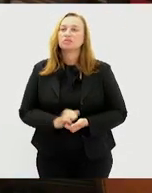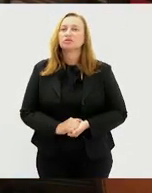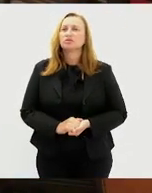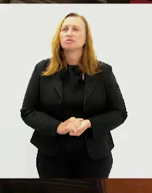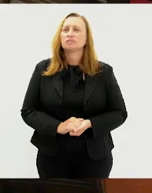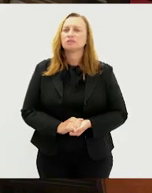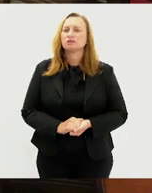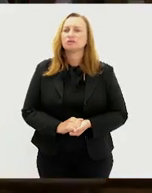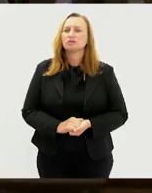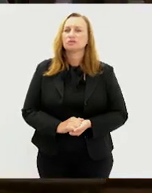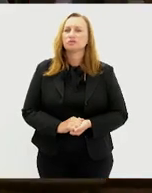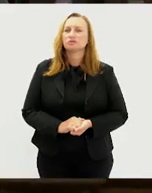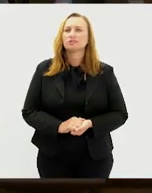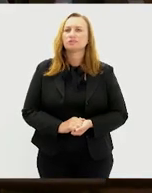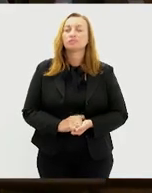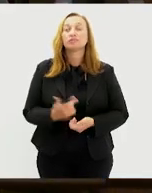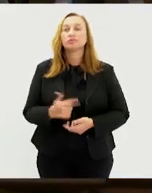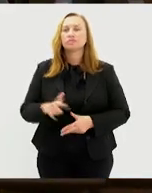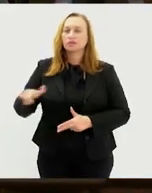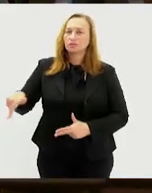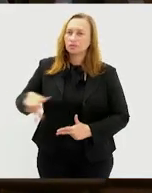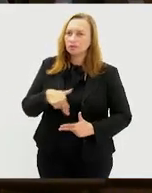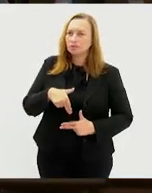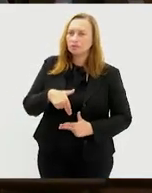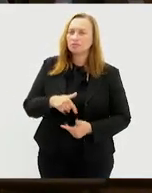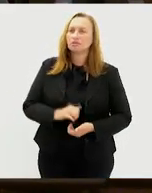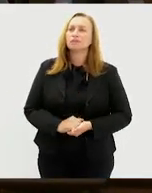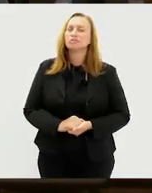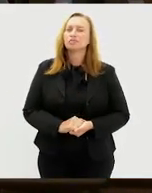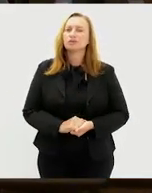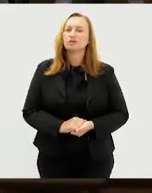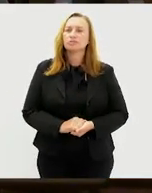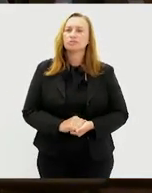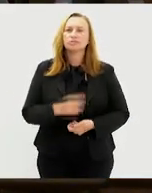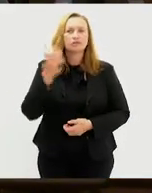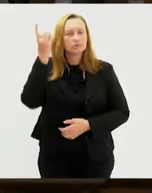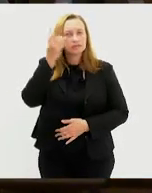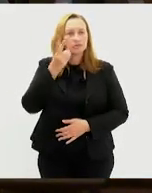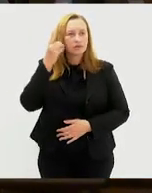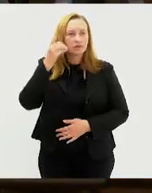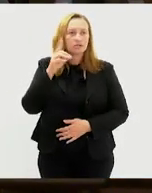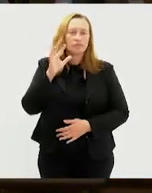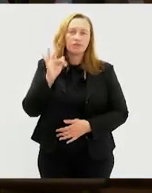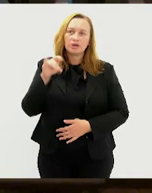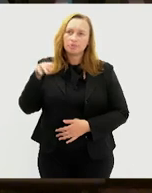presidente próximo orador inscrito é o nbre deputado Felipe